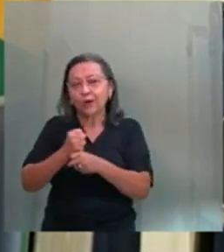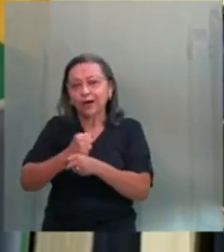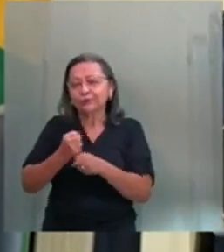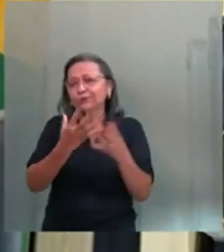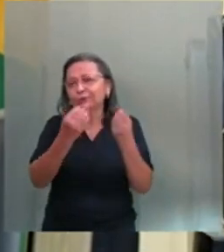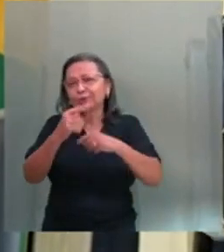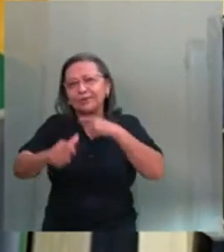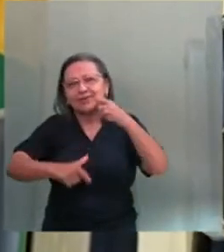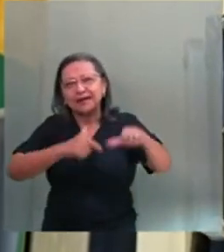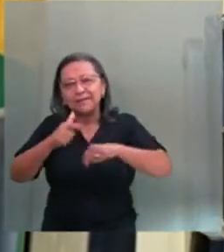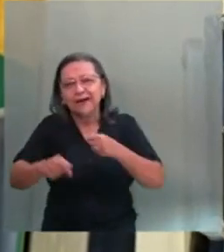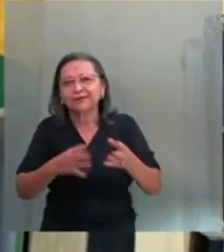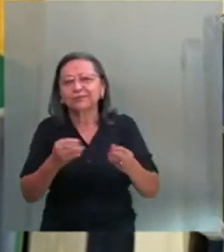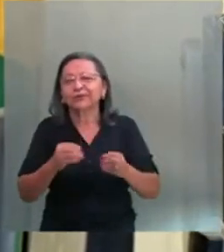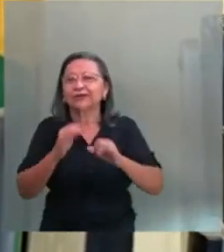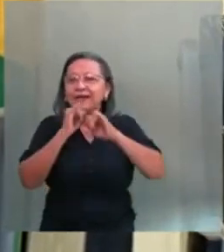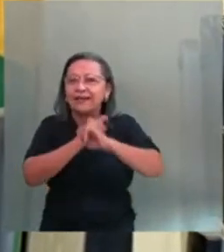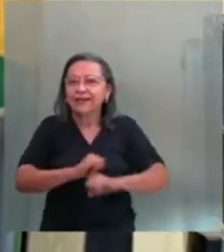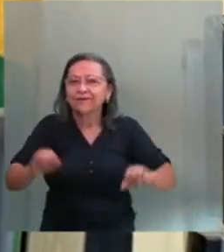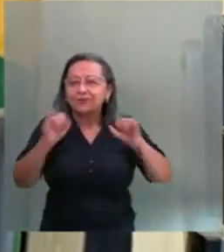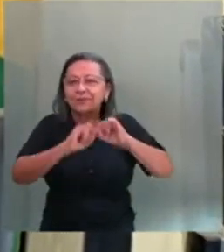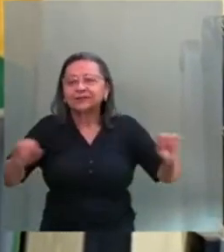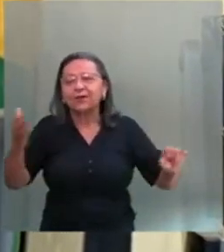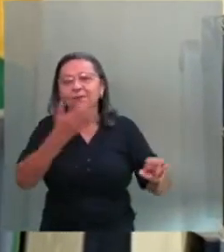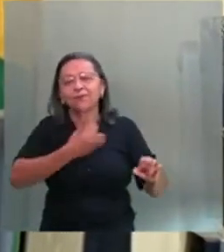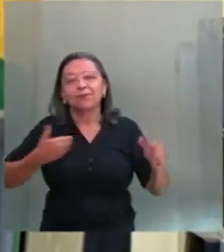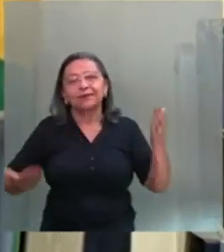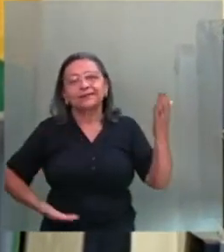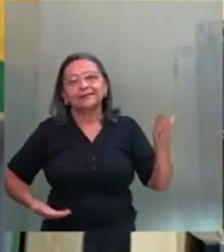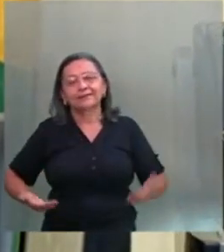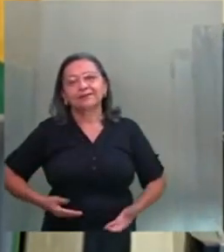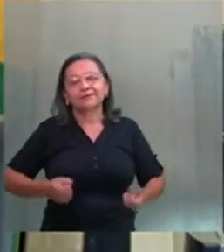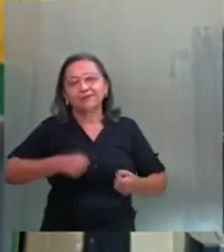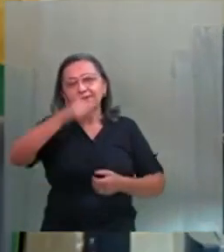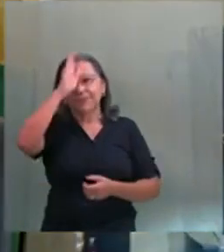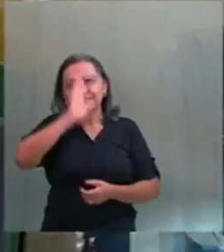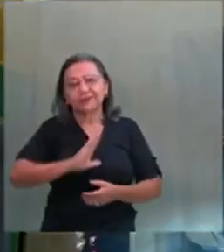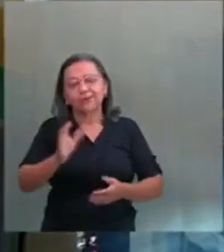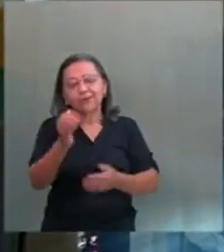de muito trabalho, de muita informação pública e de serviço ao Brasil. Um abraço a todos.